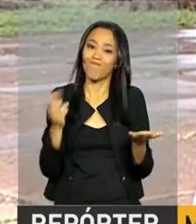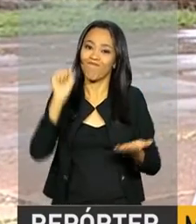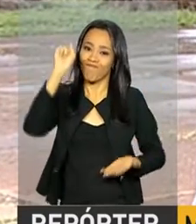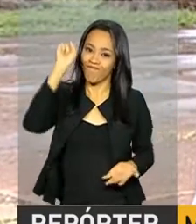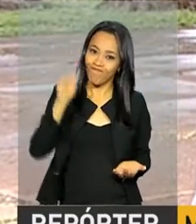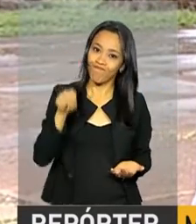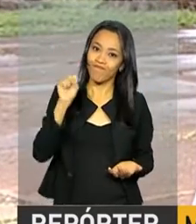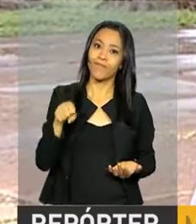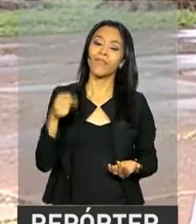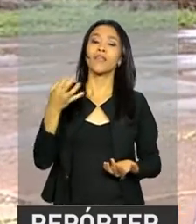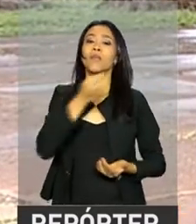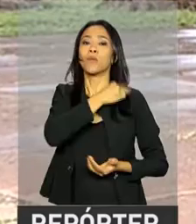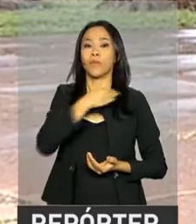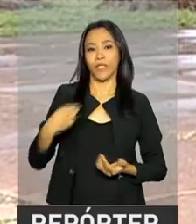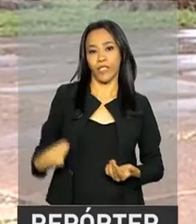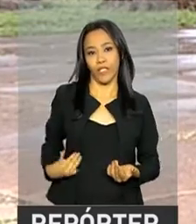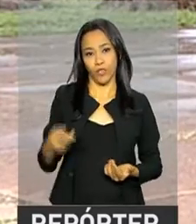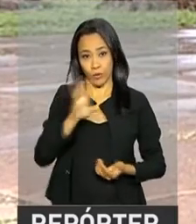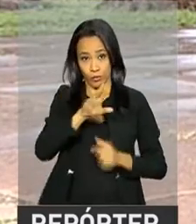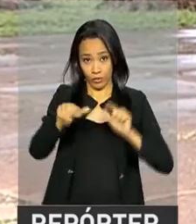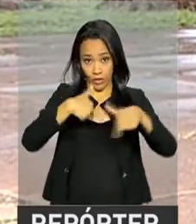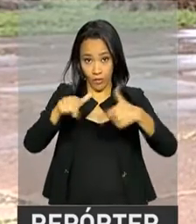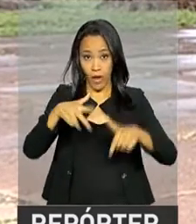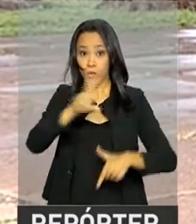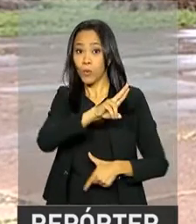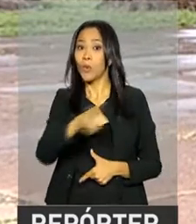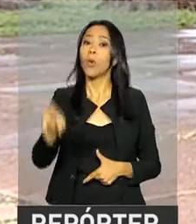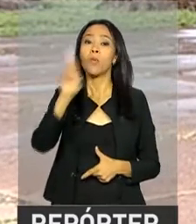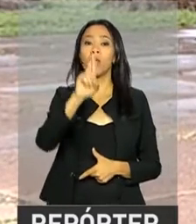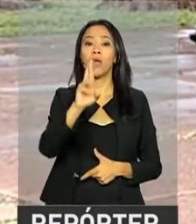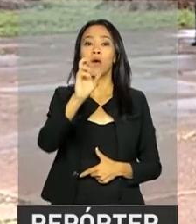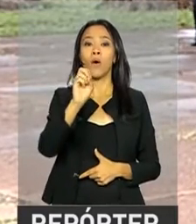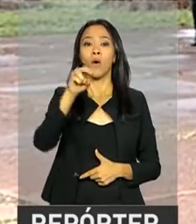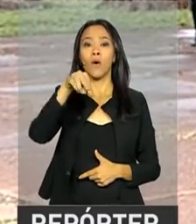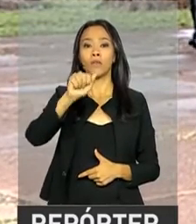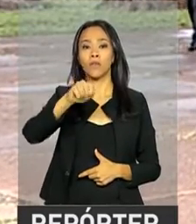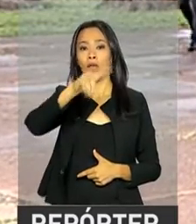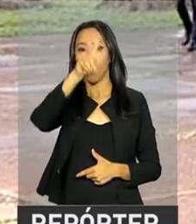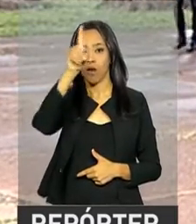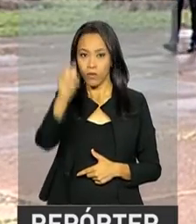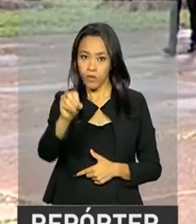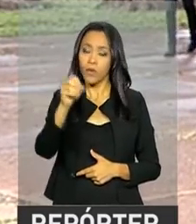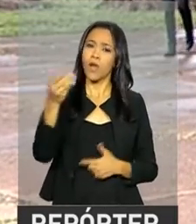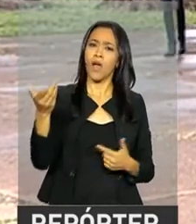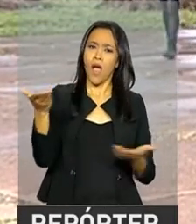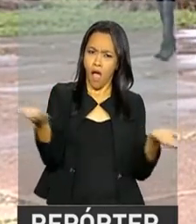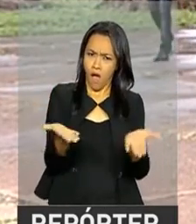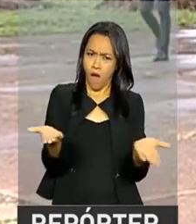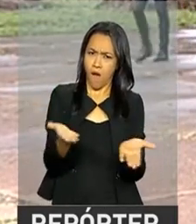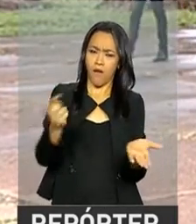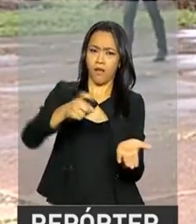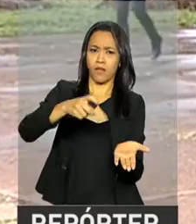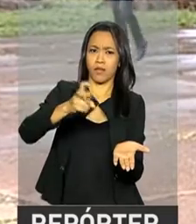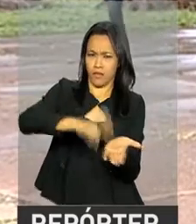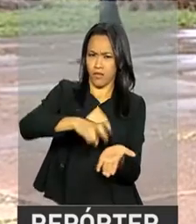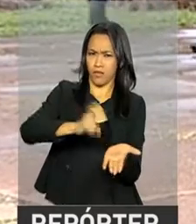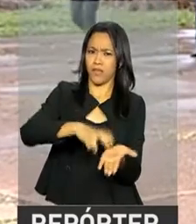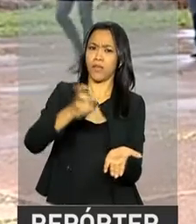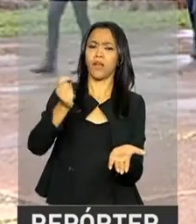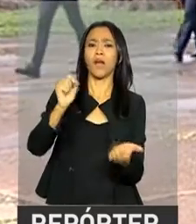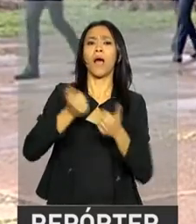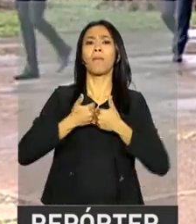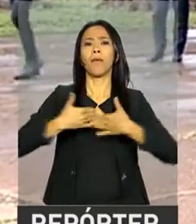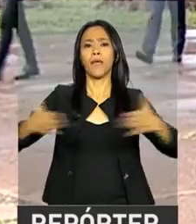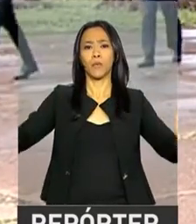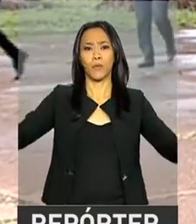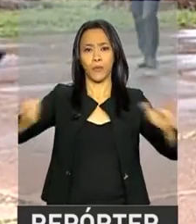mesmo, Leandro. O ministro do Trabalho, Ronaldo Nogueira, participa agora cedo da reunião de abertura, da abertura da